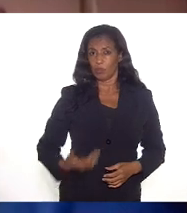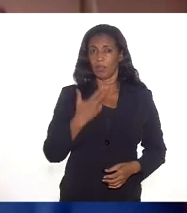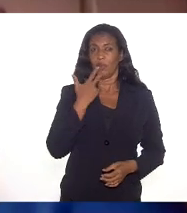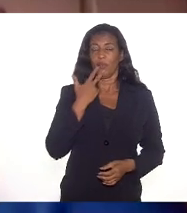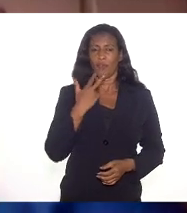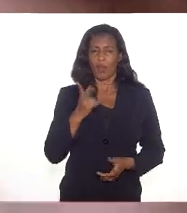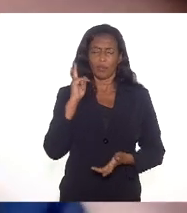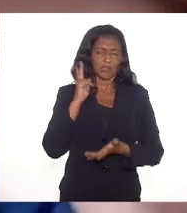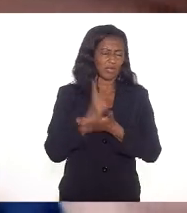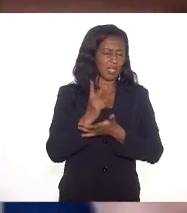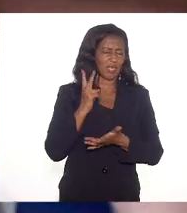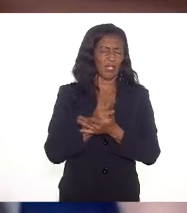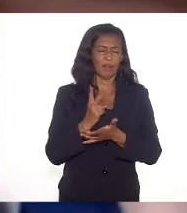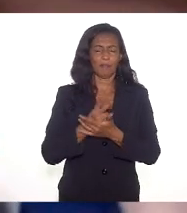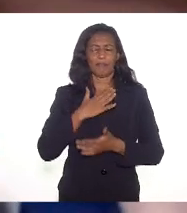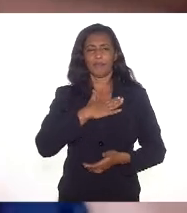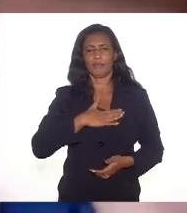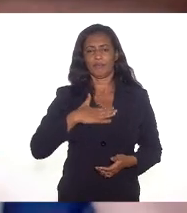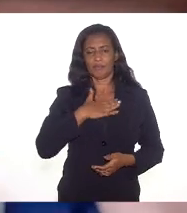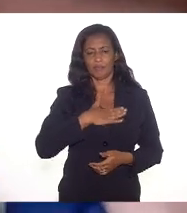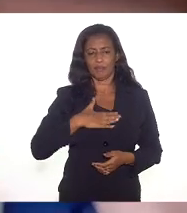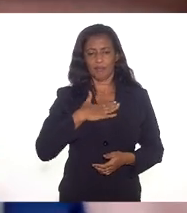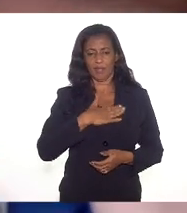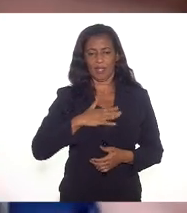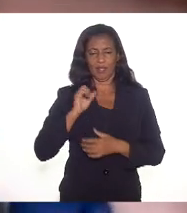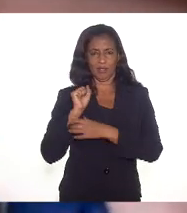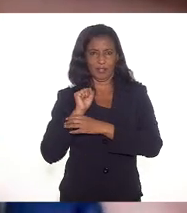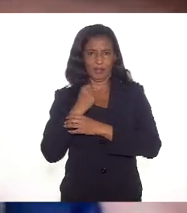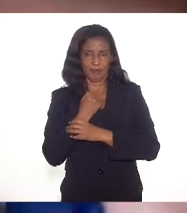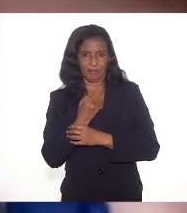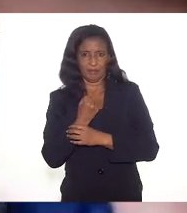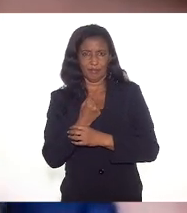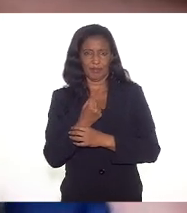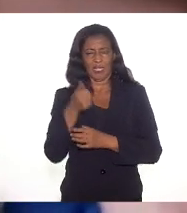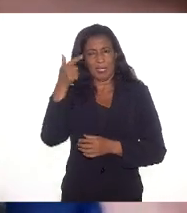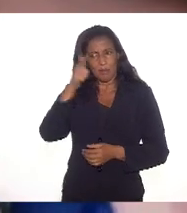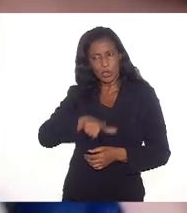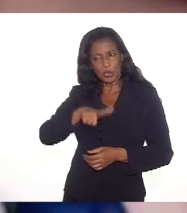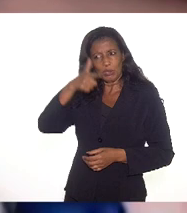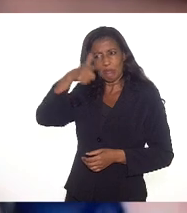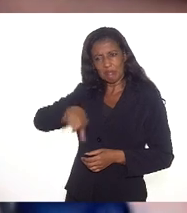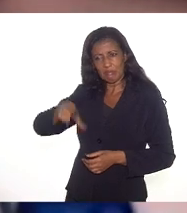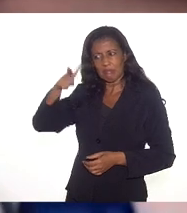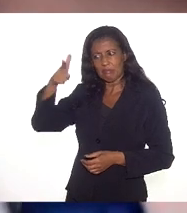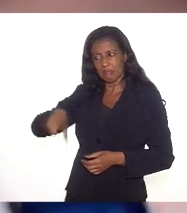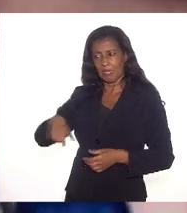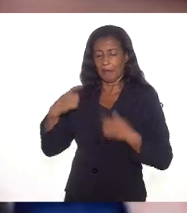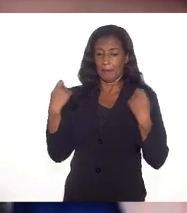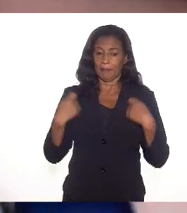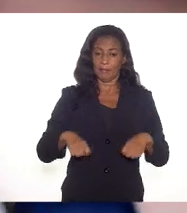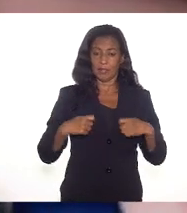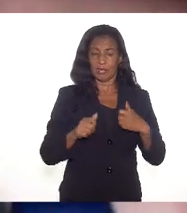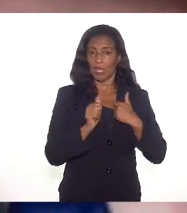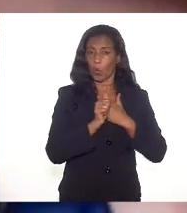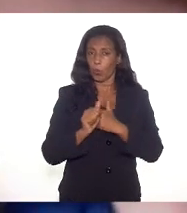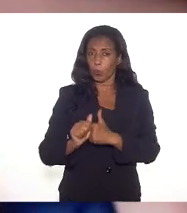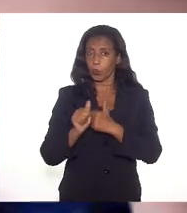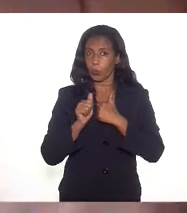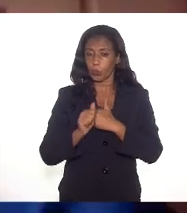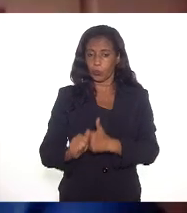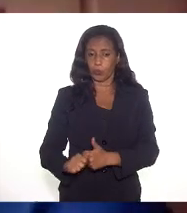e sempre aqui, gosto de reforçar e me repetir nisso, precisa acompanhar